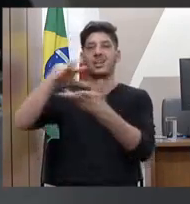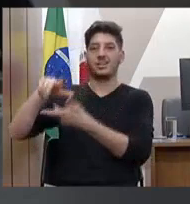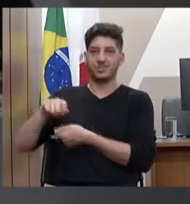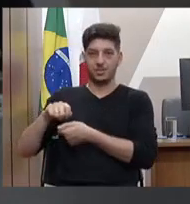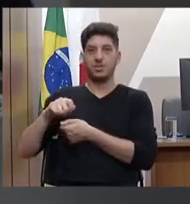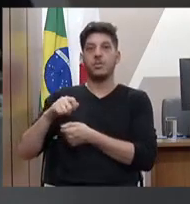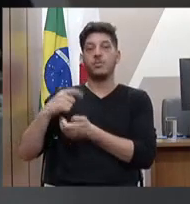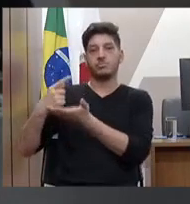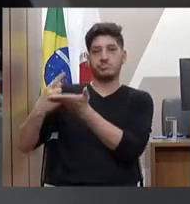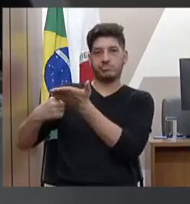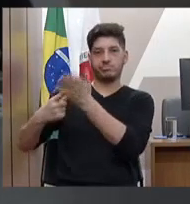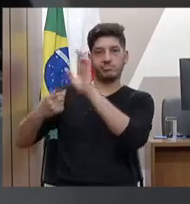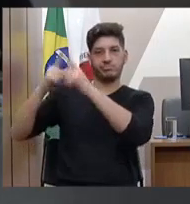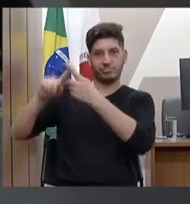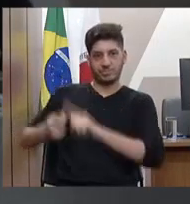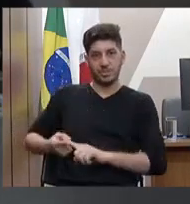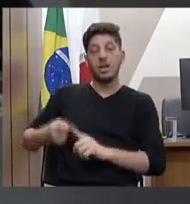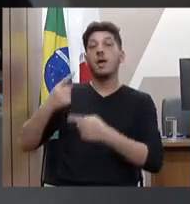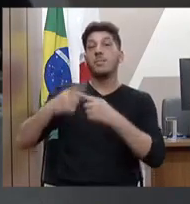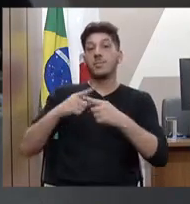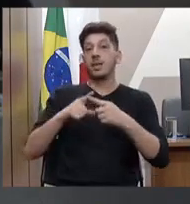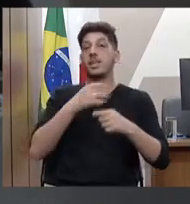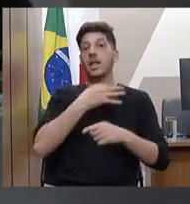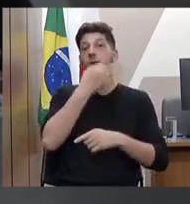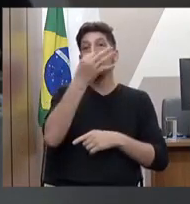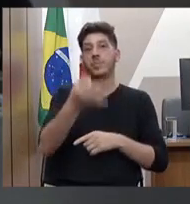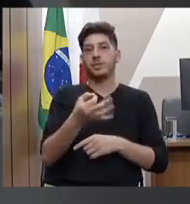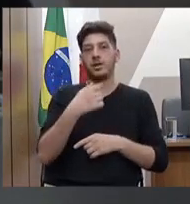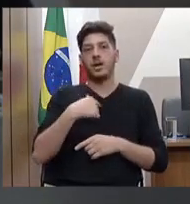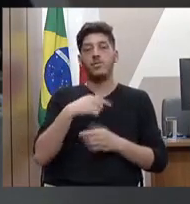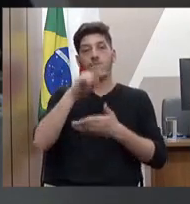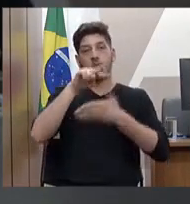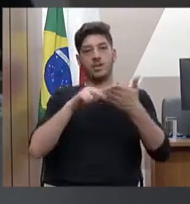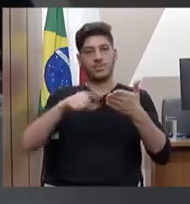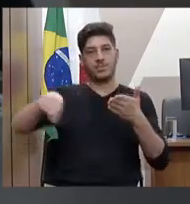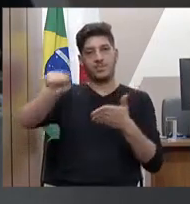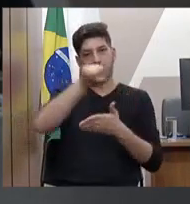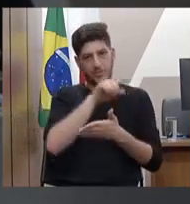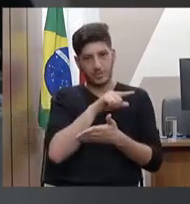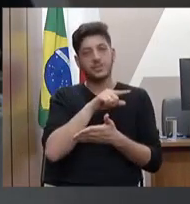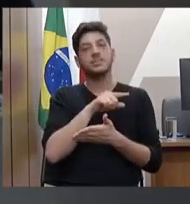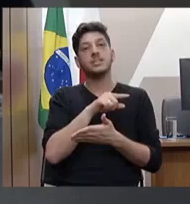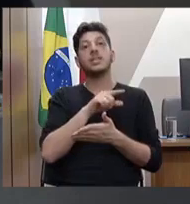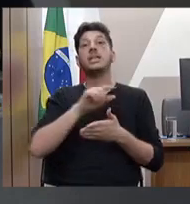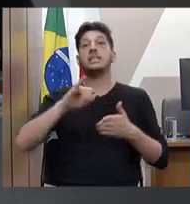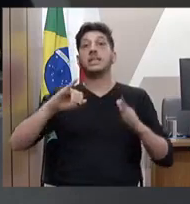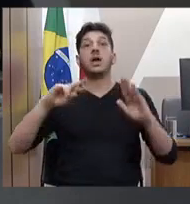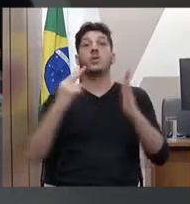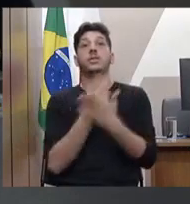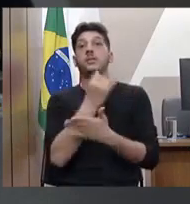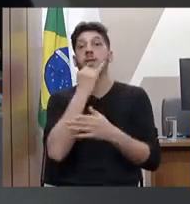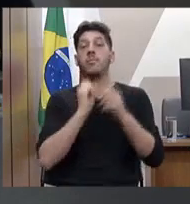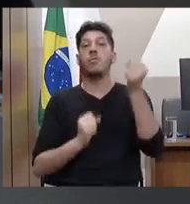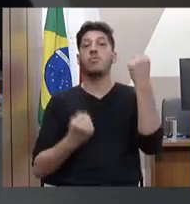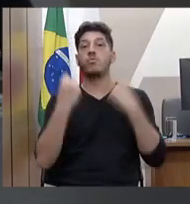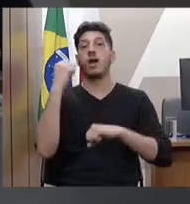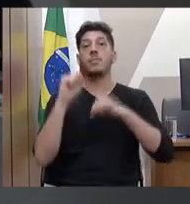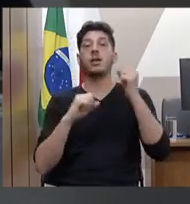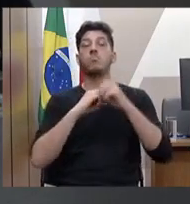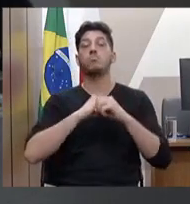E nós temos a recomendação né eu vou ler aqui para os senhores do caso de uma explosão de uma fábrica de